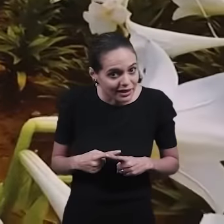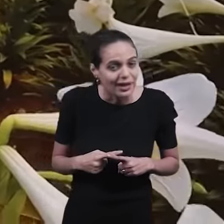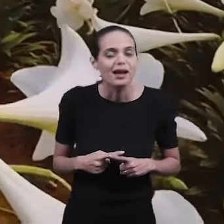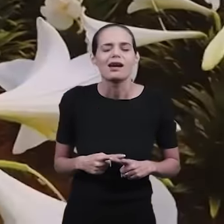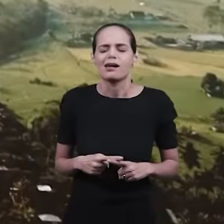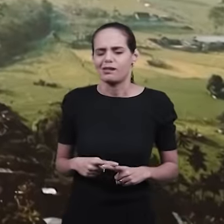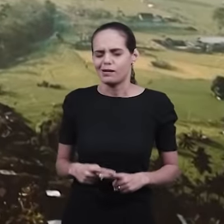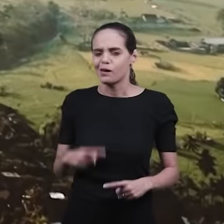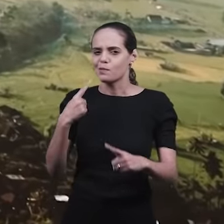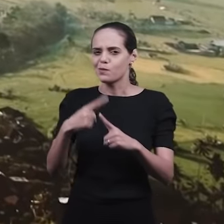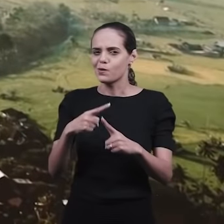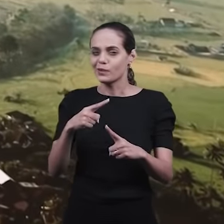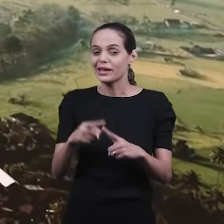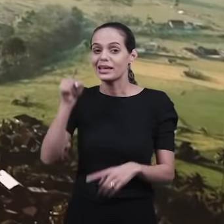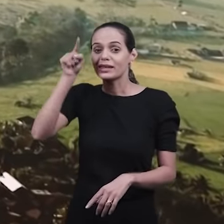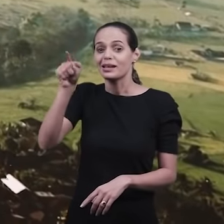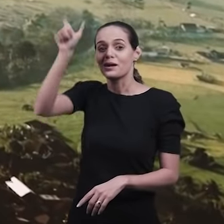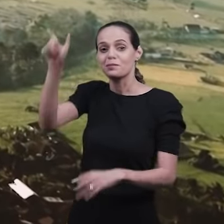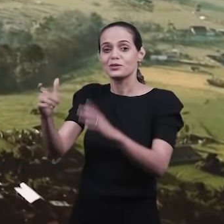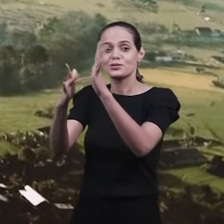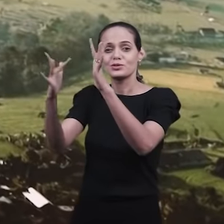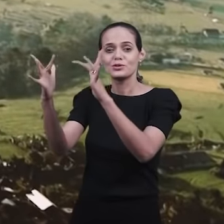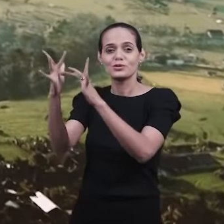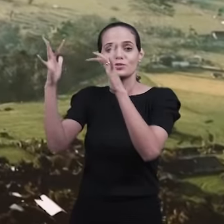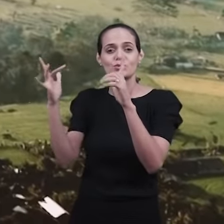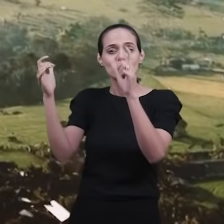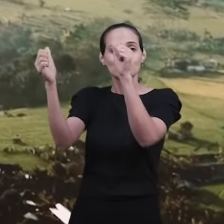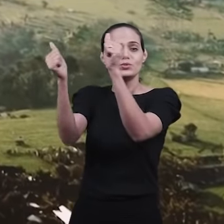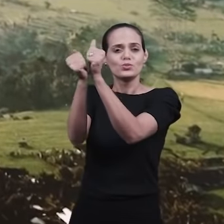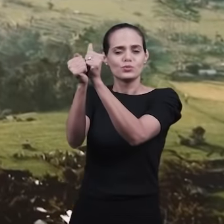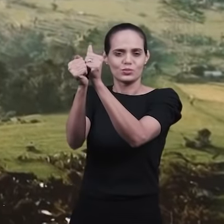chorar, pois ali conosco